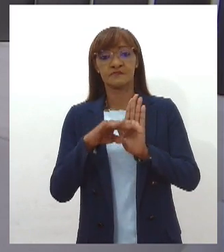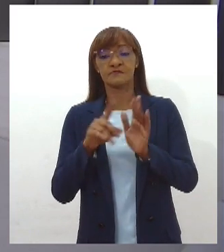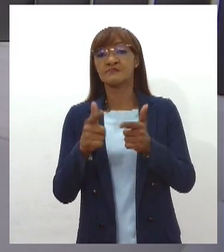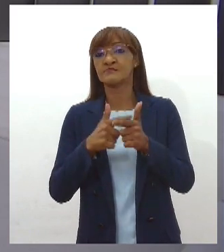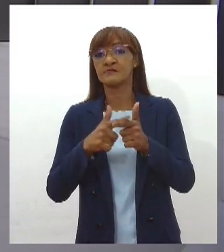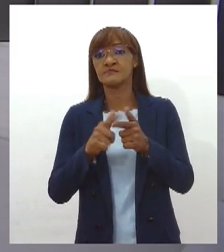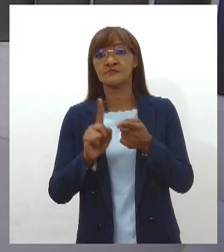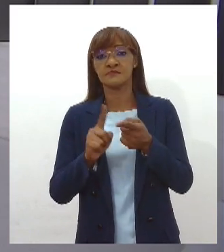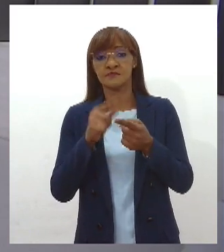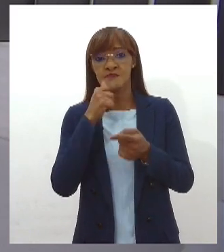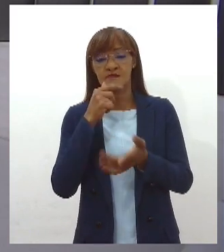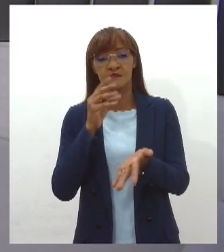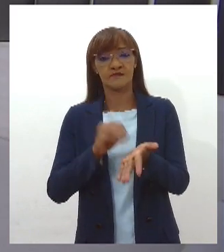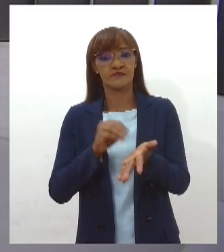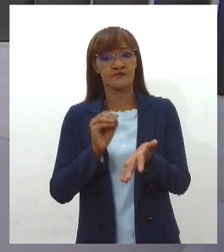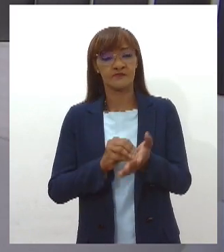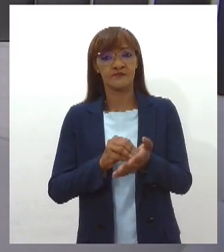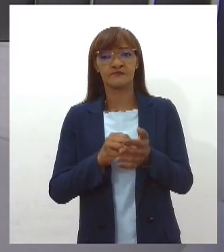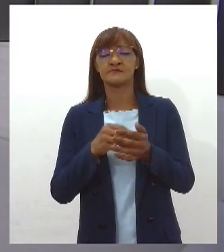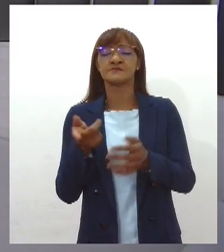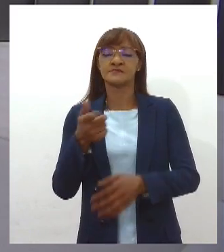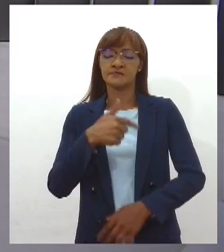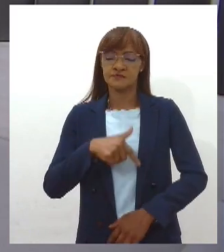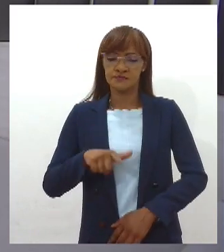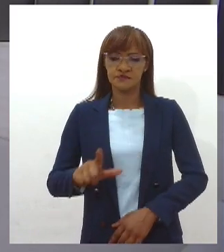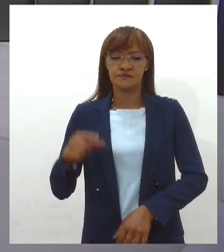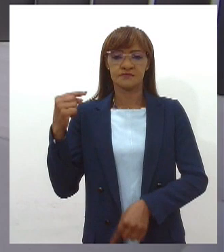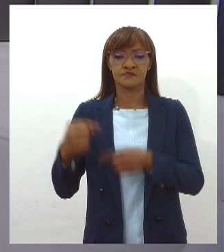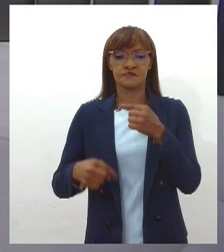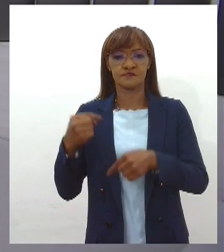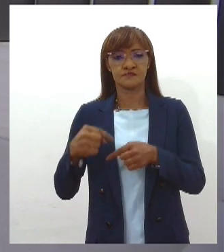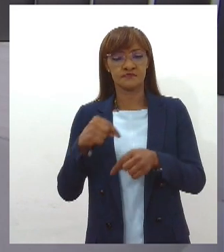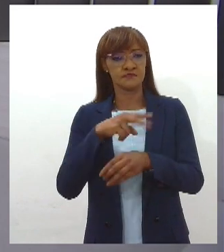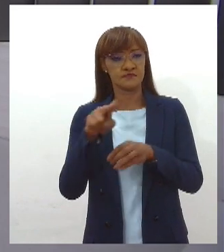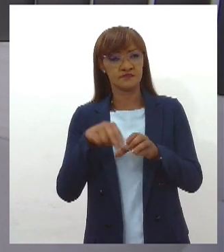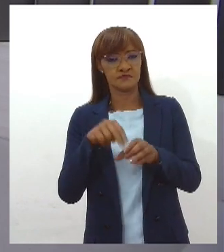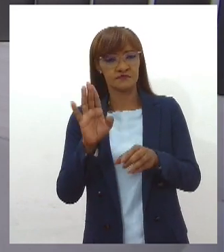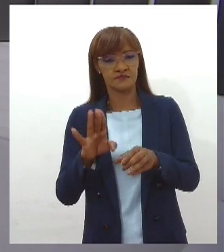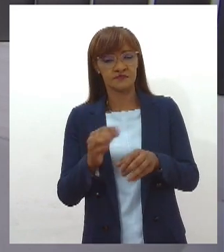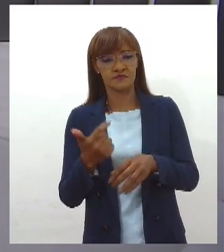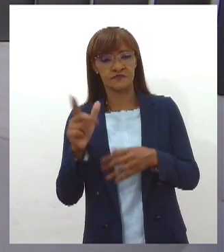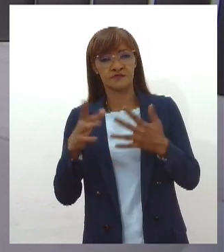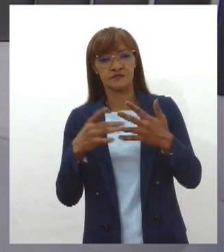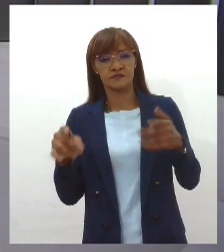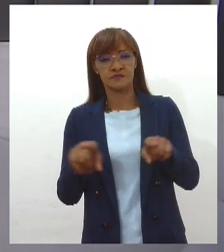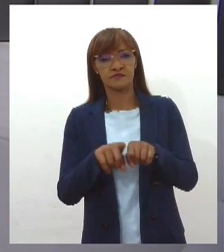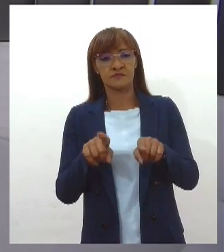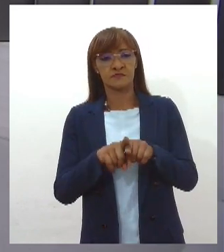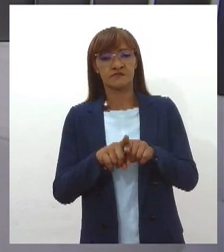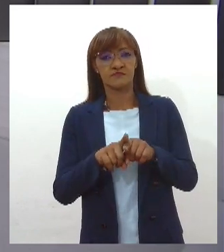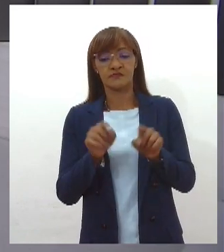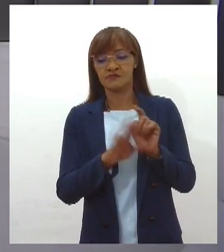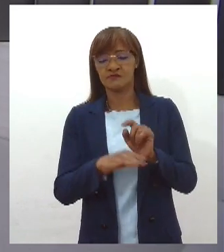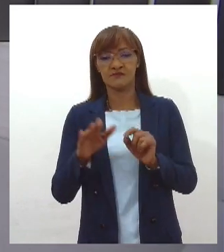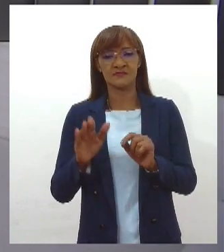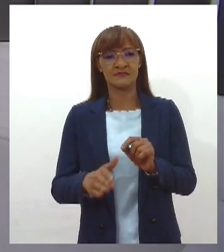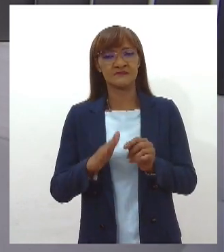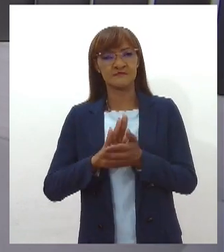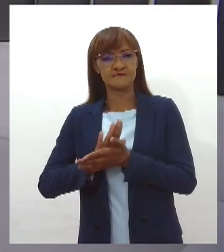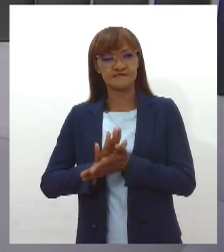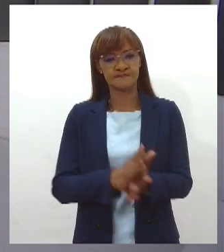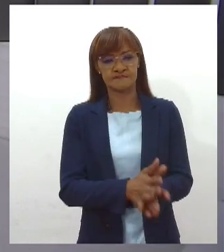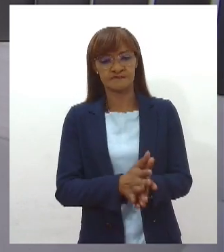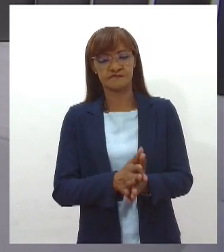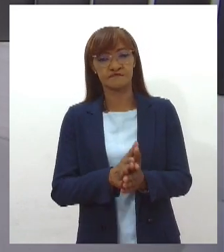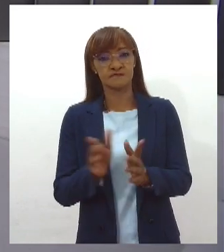estado foi novamente levado à tribuna. Outro destaque foi um caso de tortura e maus tratos a uma criança no município